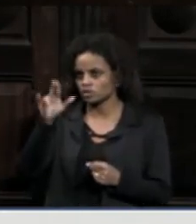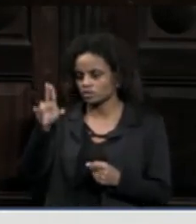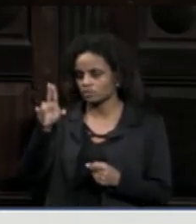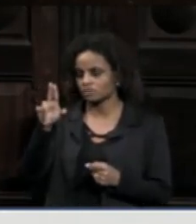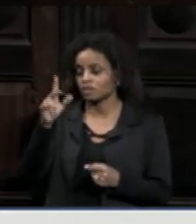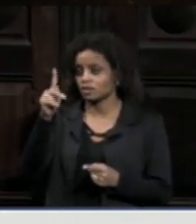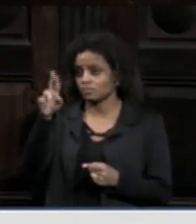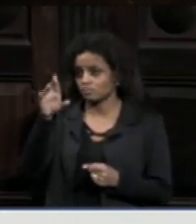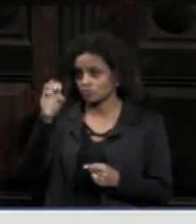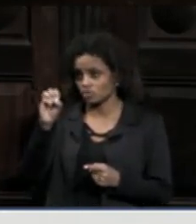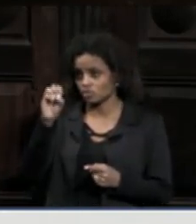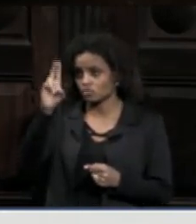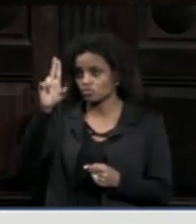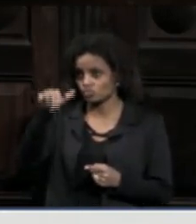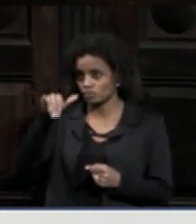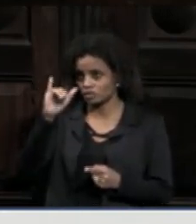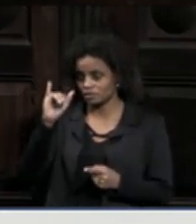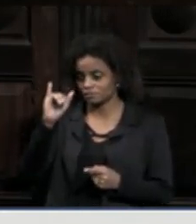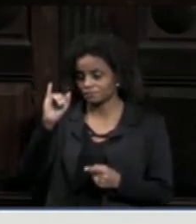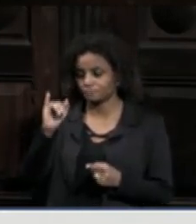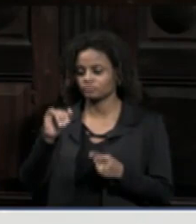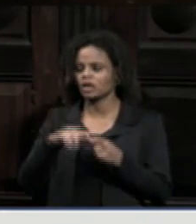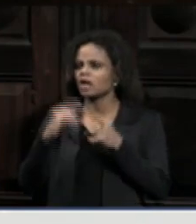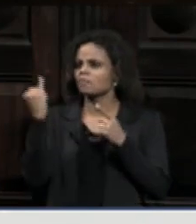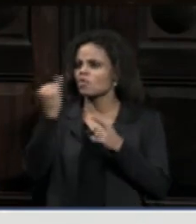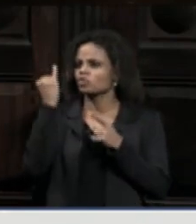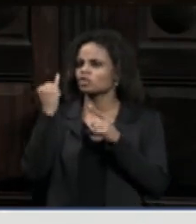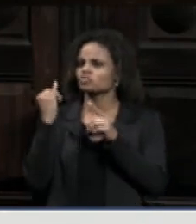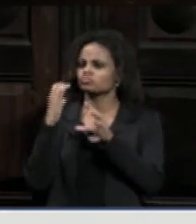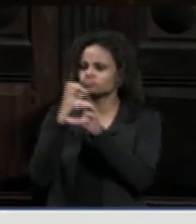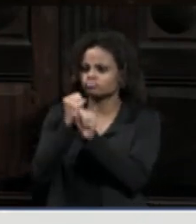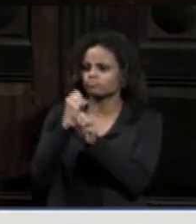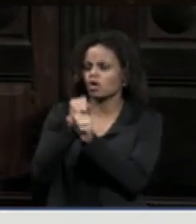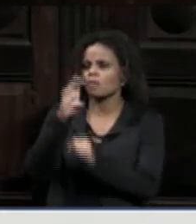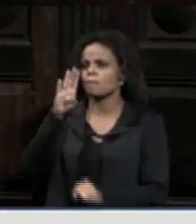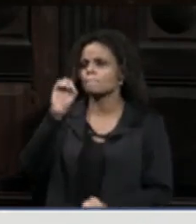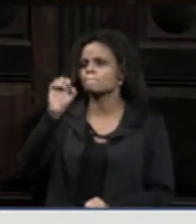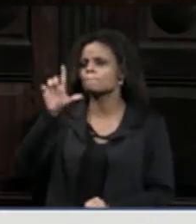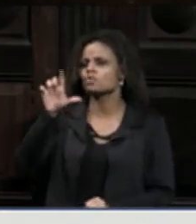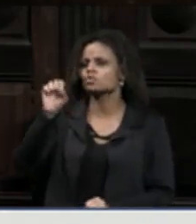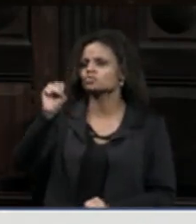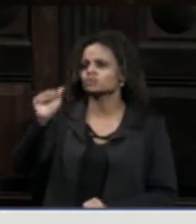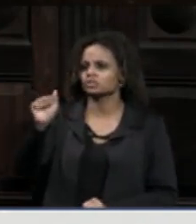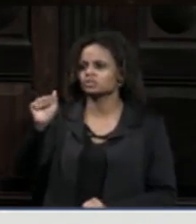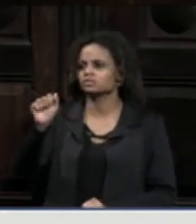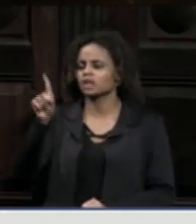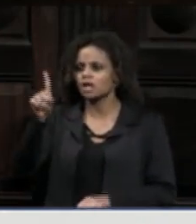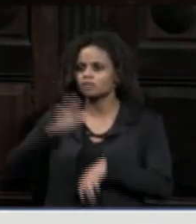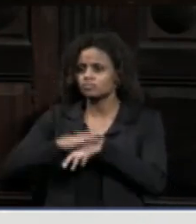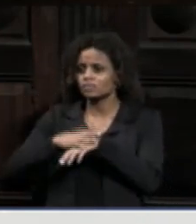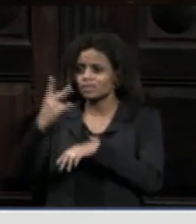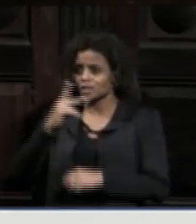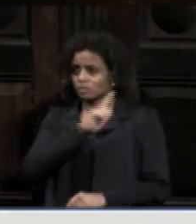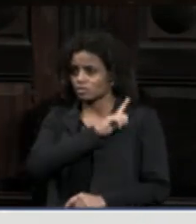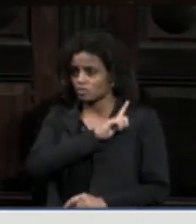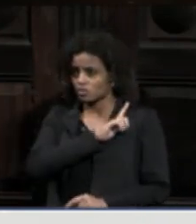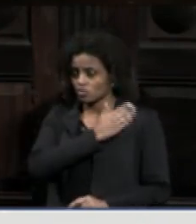importante programa de bolsas do governo Lula. O